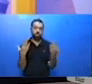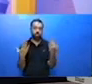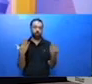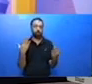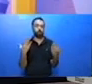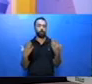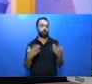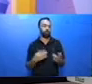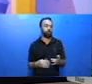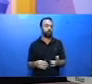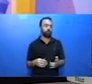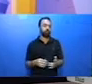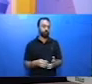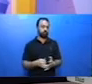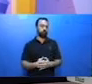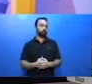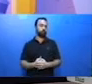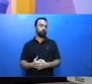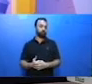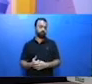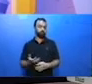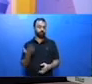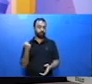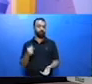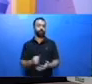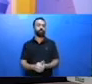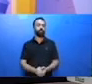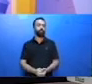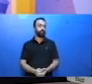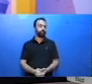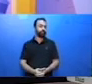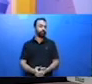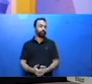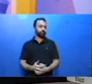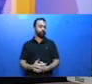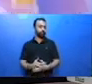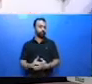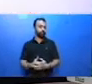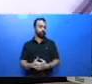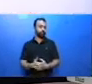essa é a nossa aula de hoje. Vamos lá?